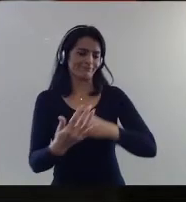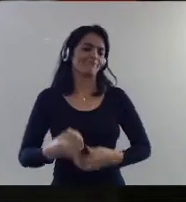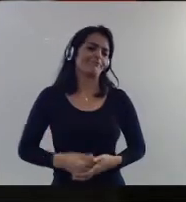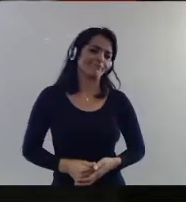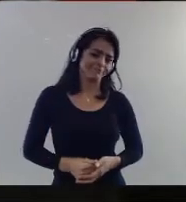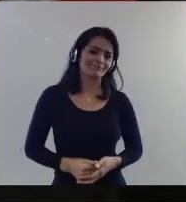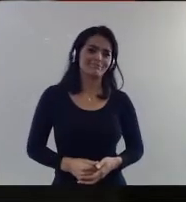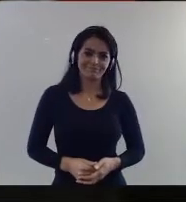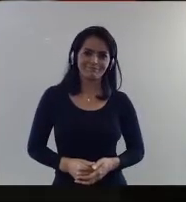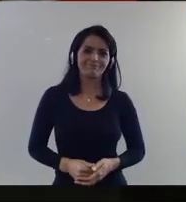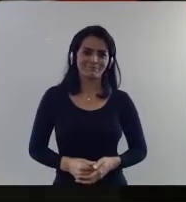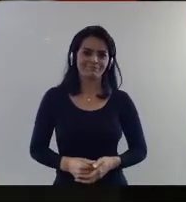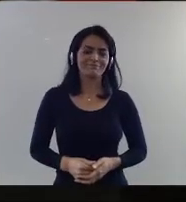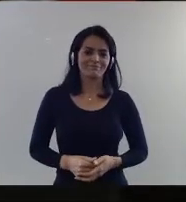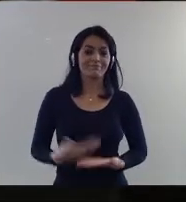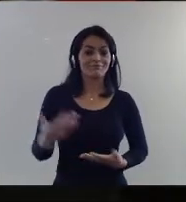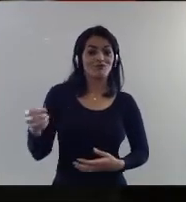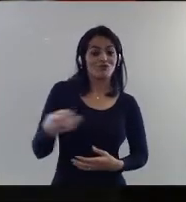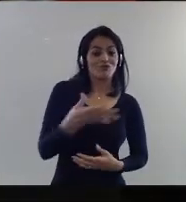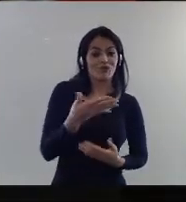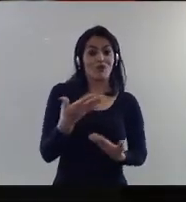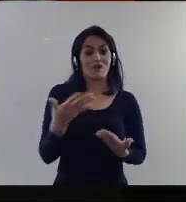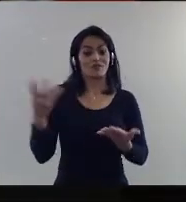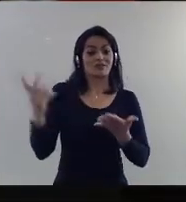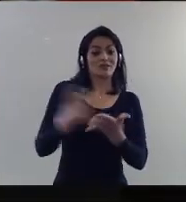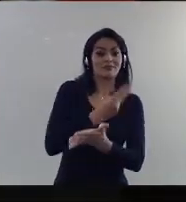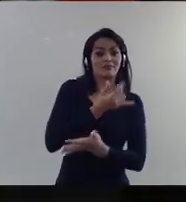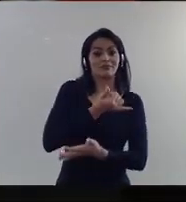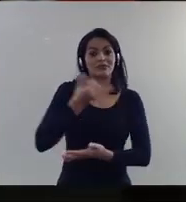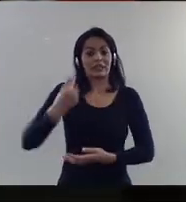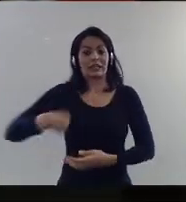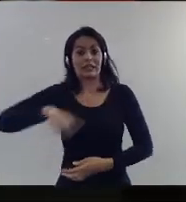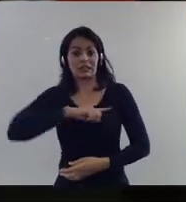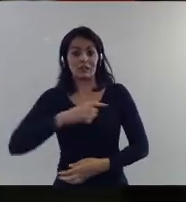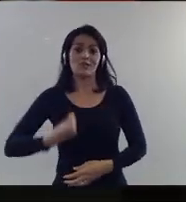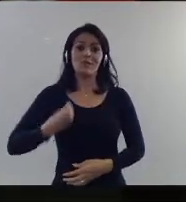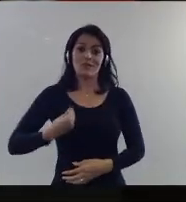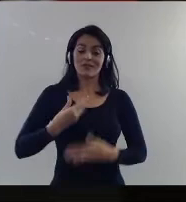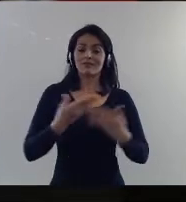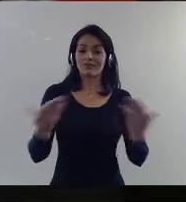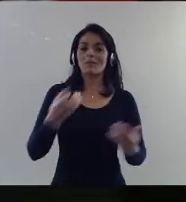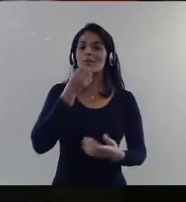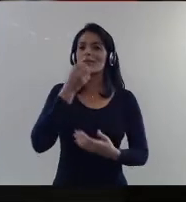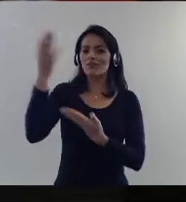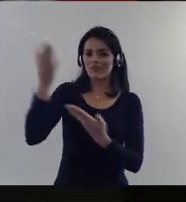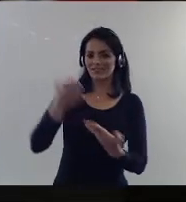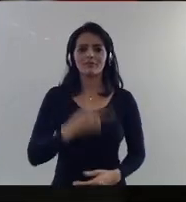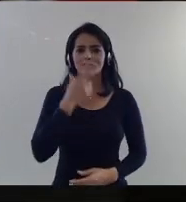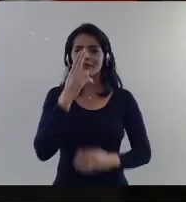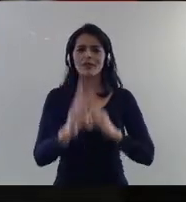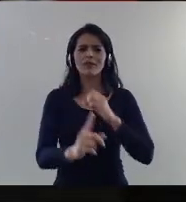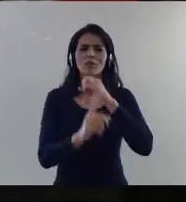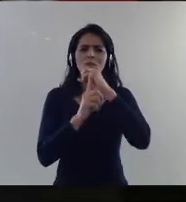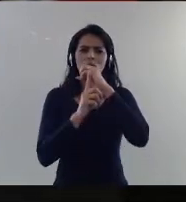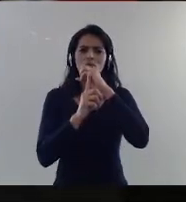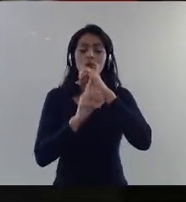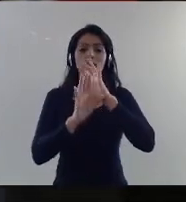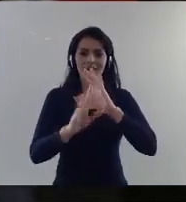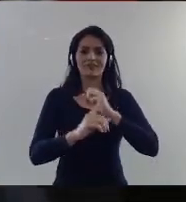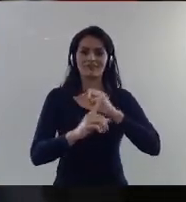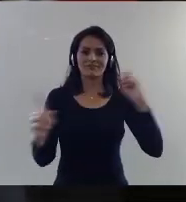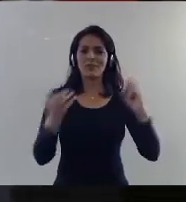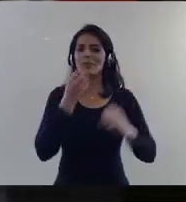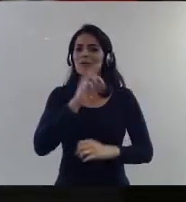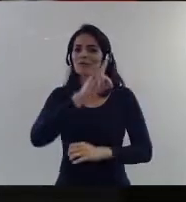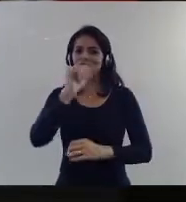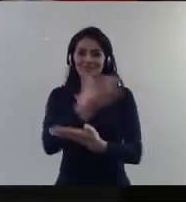novos momentos, novos tempos que nós estamos vivendo. Alexandre, muito obrigado, seja muito bem-vindo, meu caro. Bom dia a todos, grande prazer estar